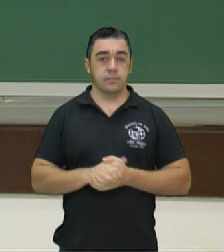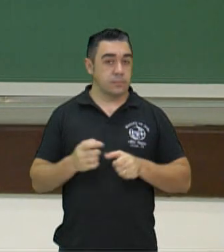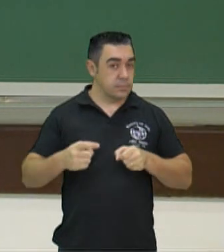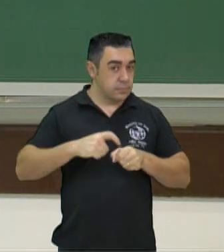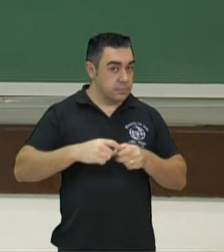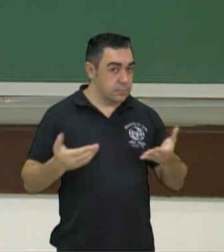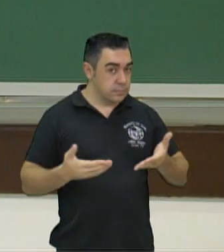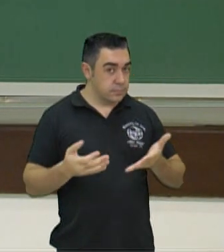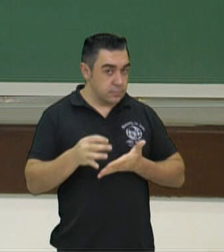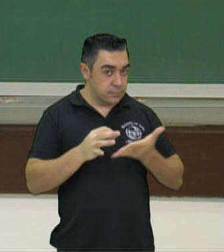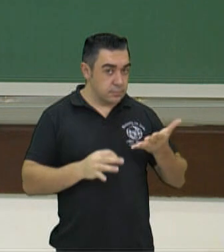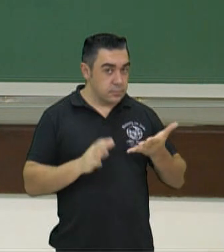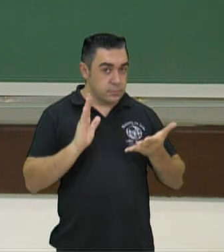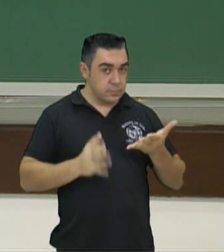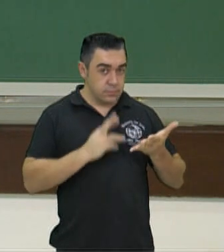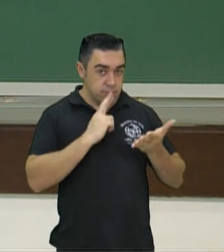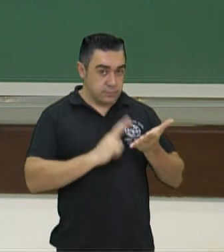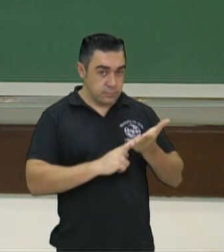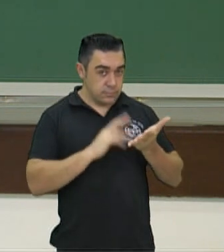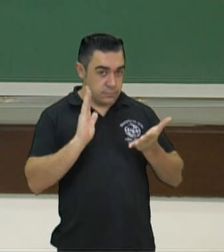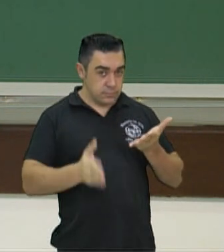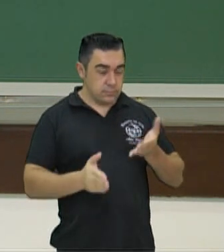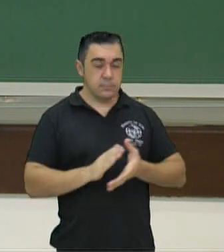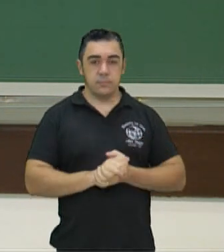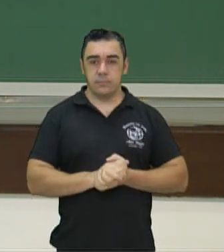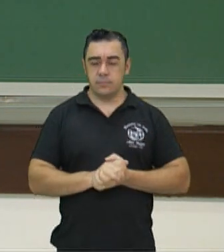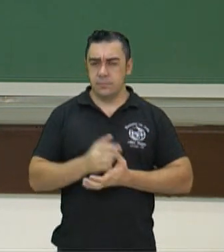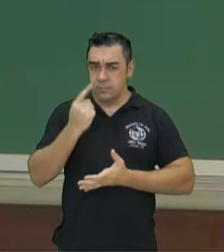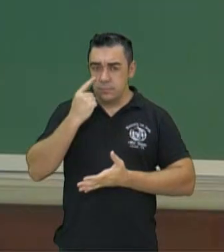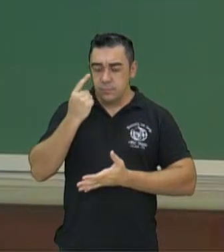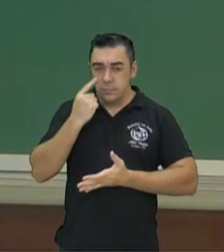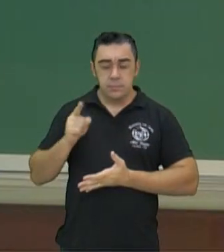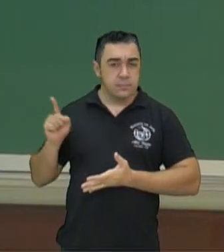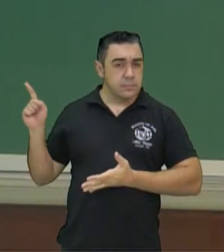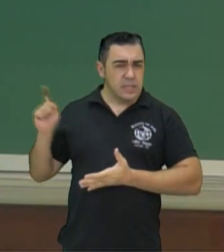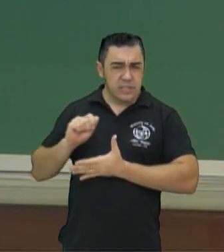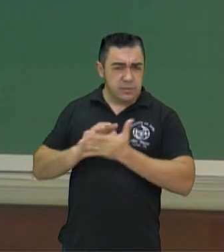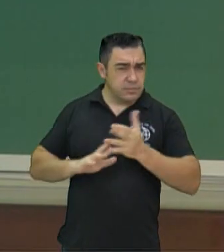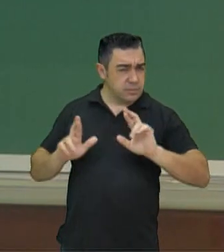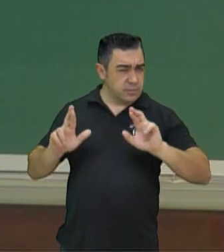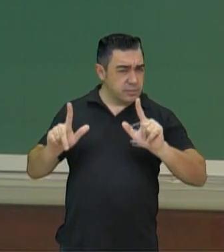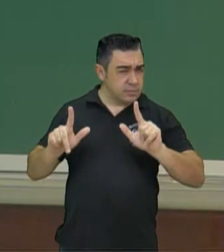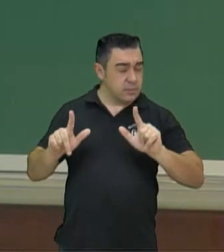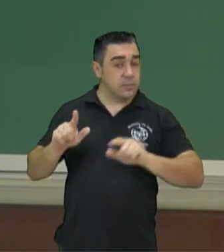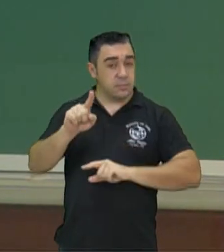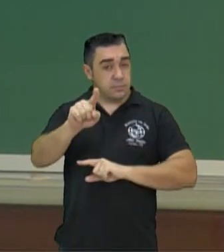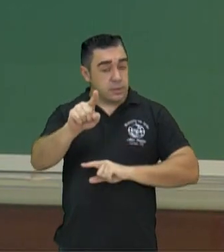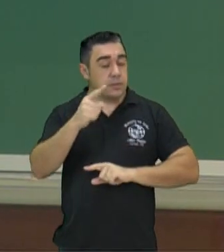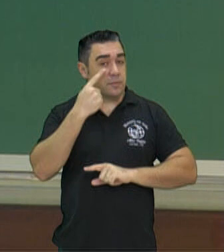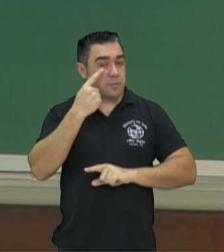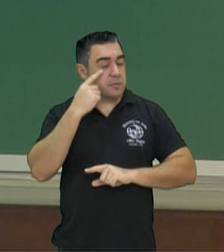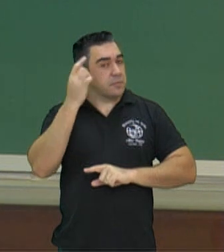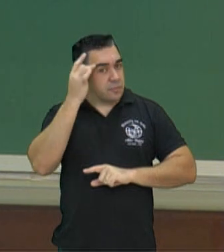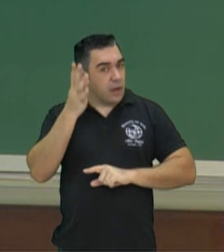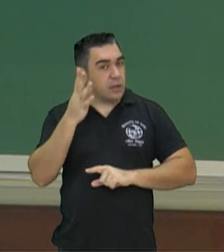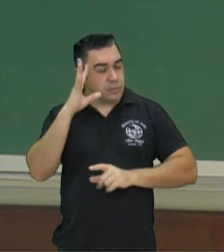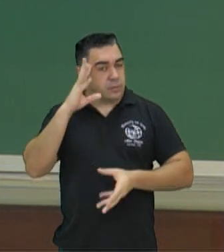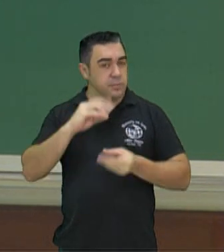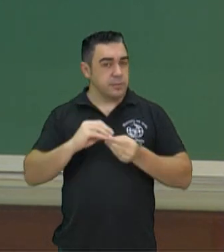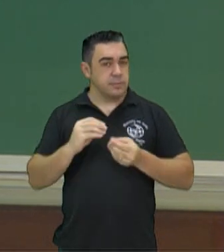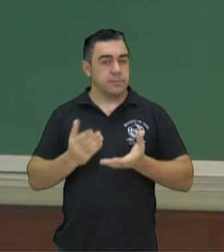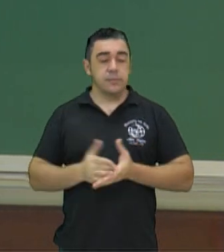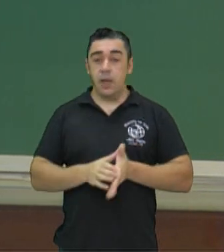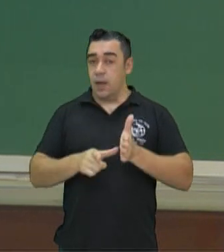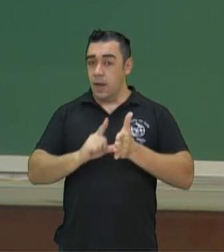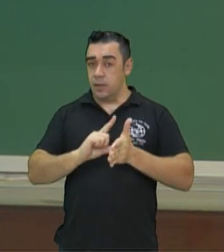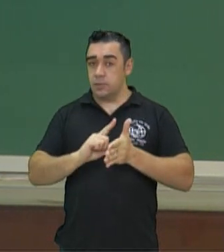Voltamos, pessoal. E aí, já resolveram? Vamos lá. Esse exercício é um pouquinho diferente, mas vocês vão ver que é bem fácil, né?